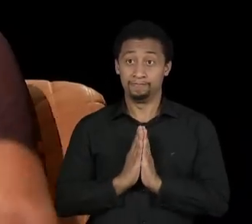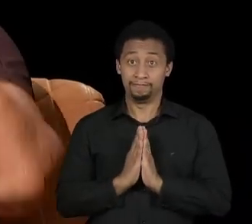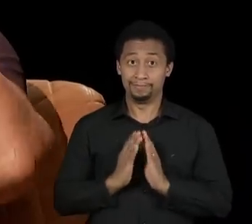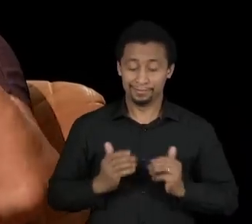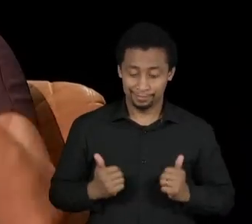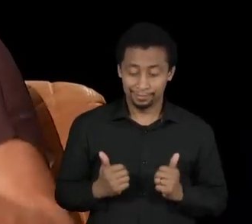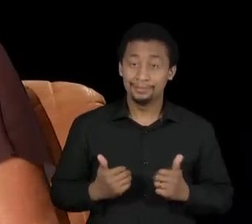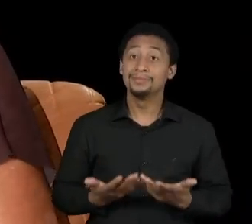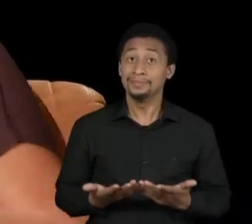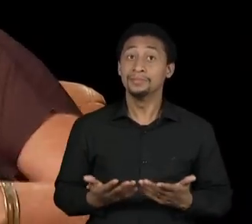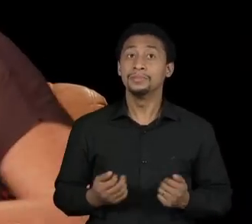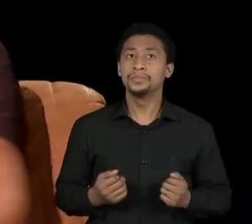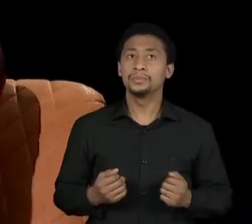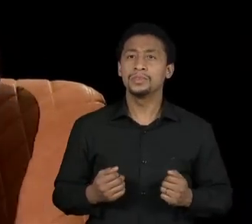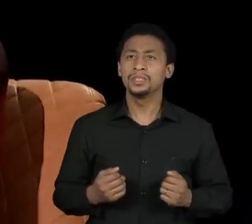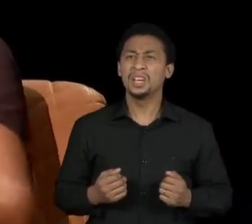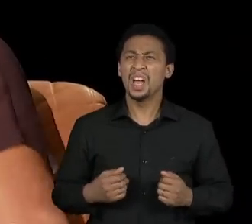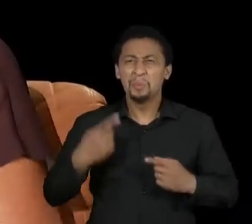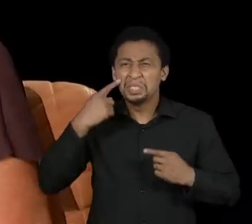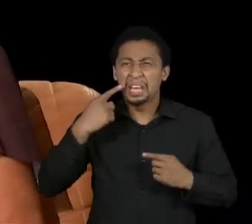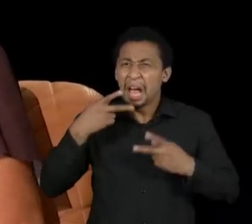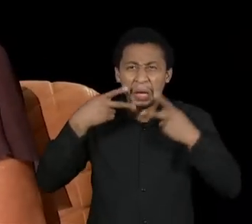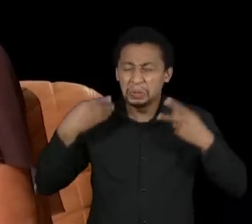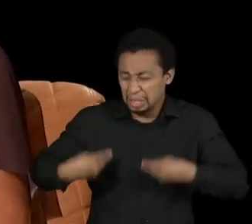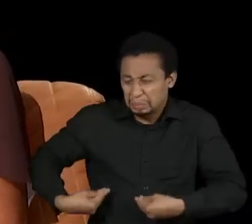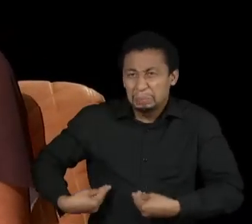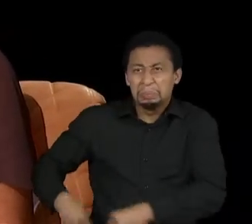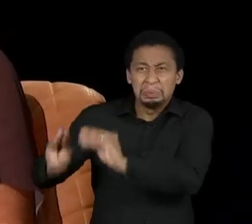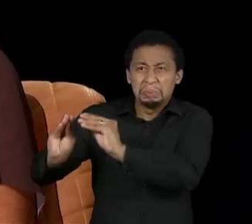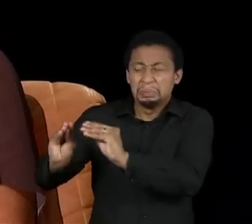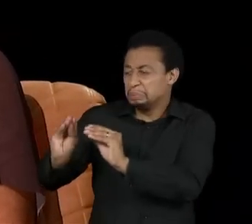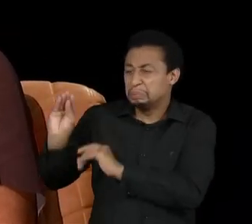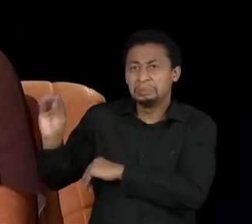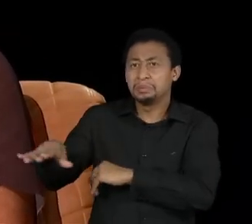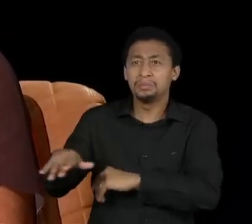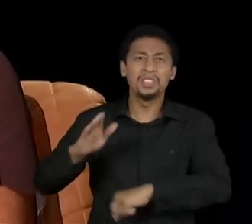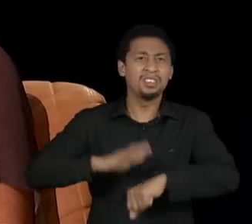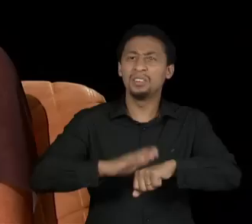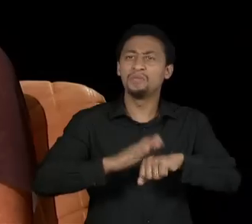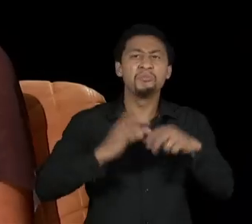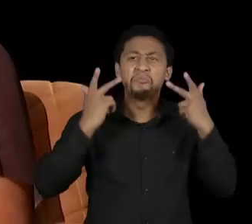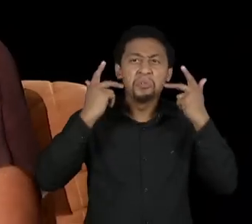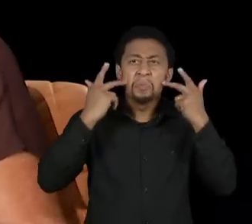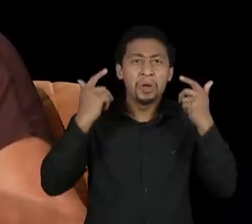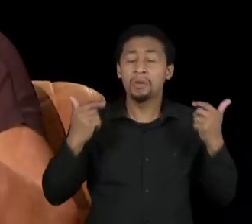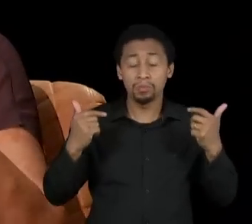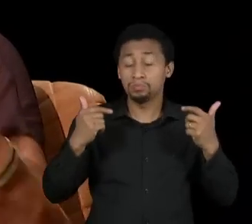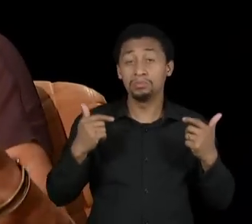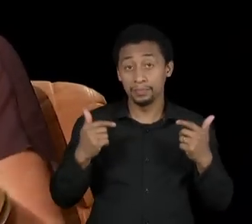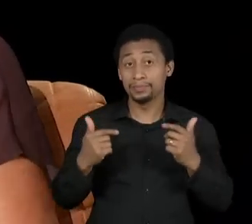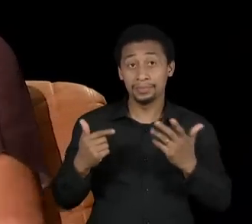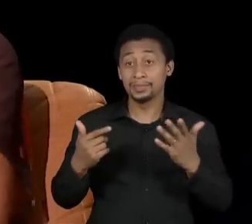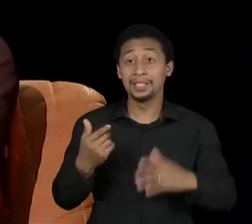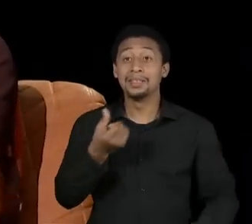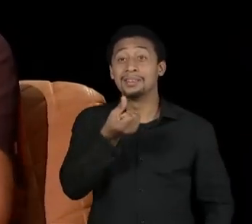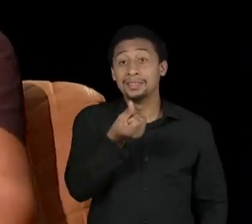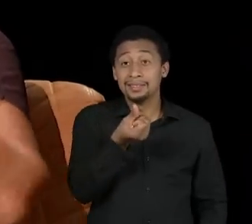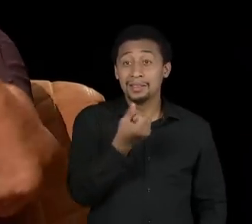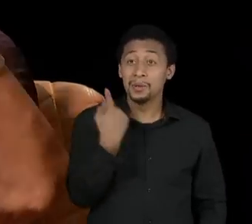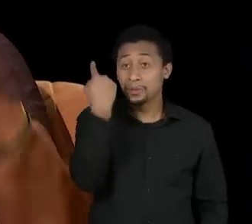aí lembrei. Aí tirei a calcinha, deixei ali do lado e fiz a cena. Bom, tudo bem, durou 6 horas.